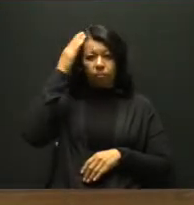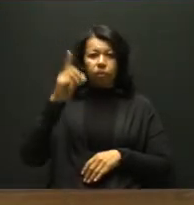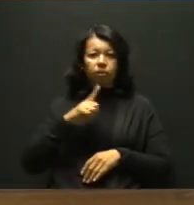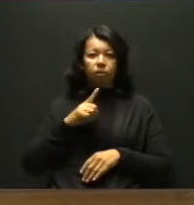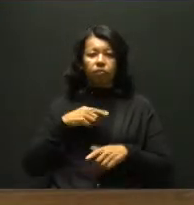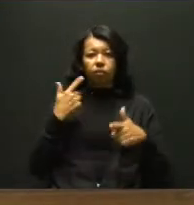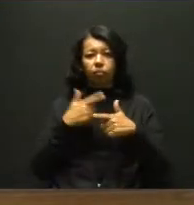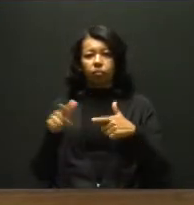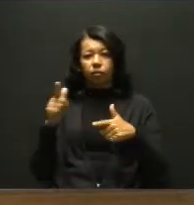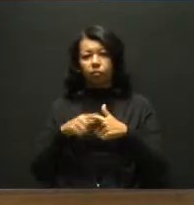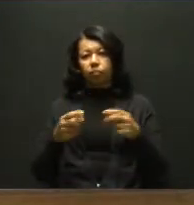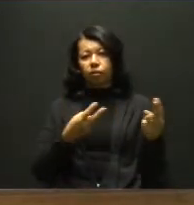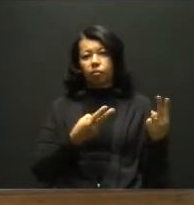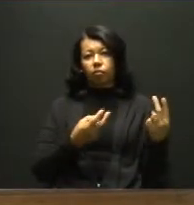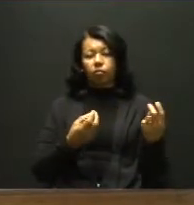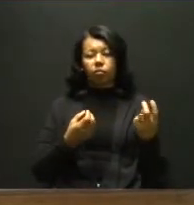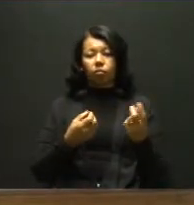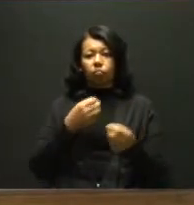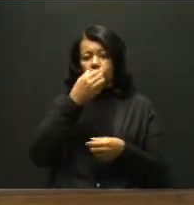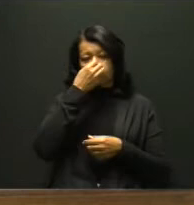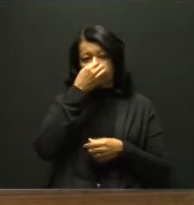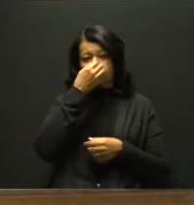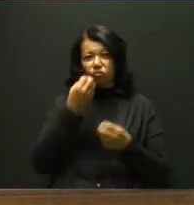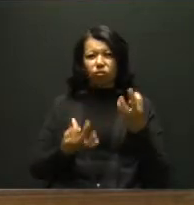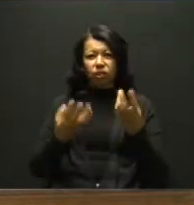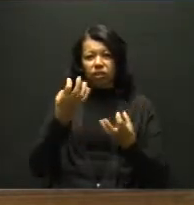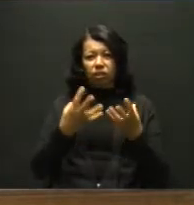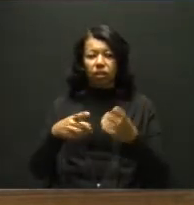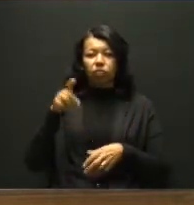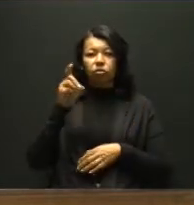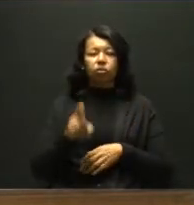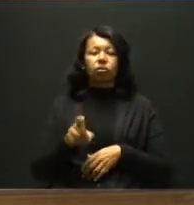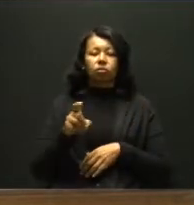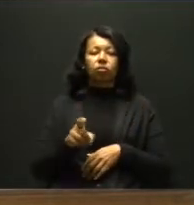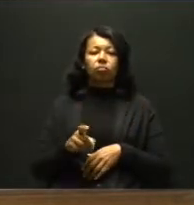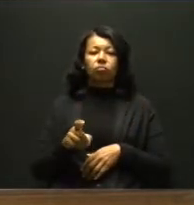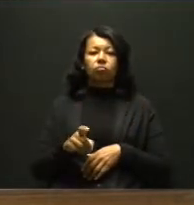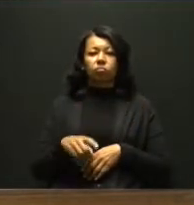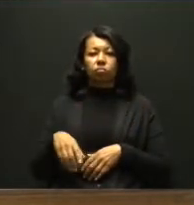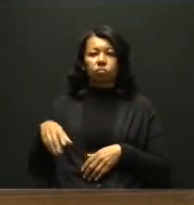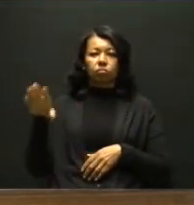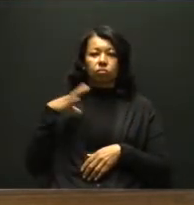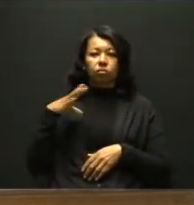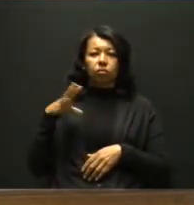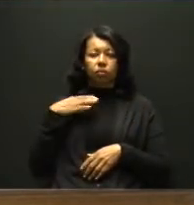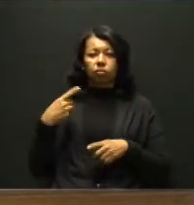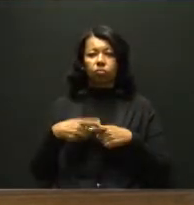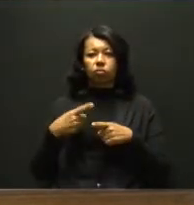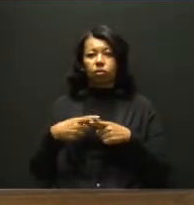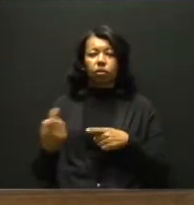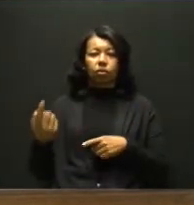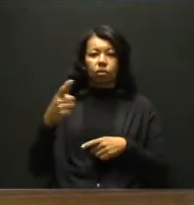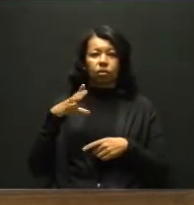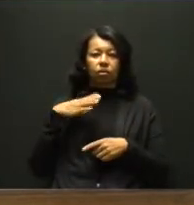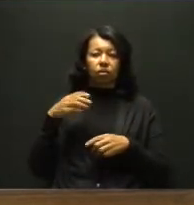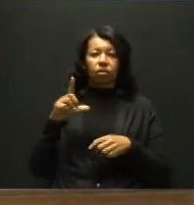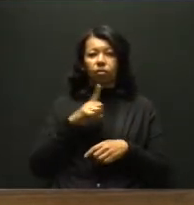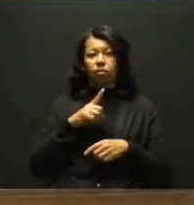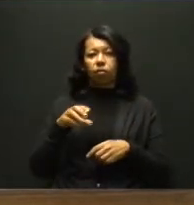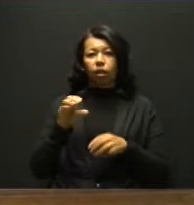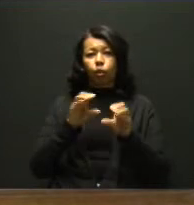como houve da ultracargo talvez seja fatal para a cidade pela sociedade infelizmente ela tem tudo espalhado por toda a sua geografia